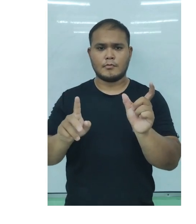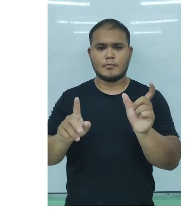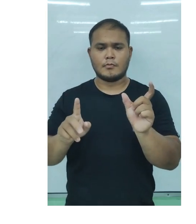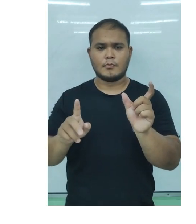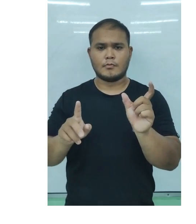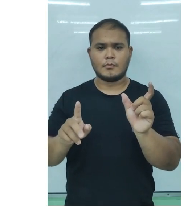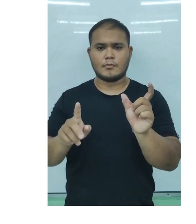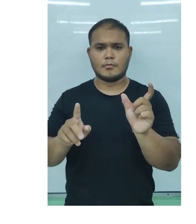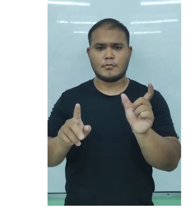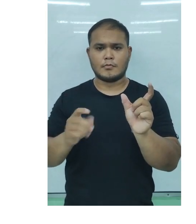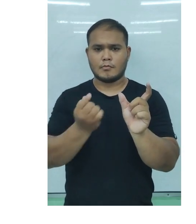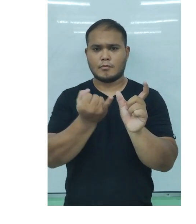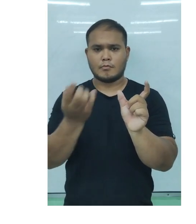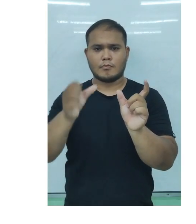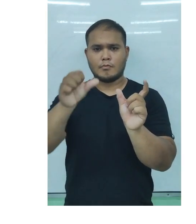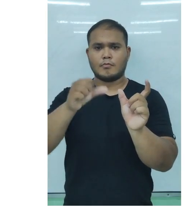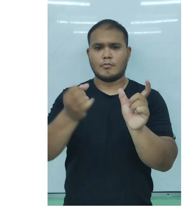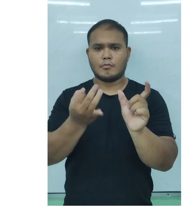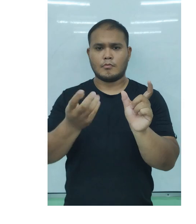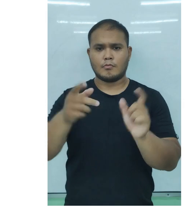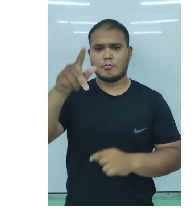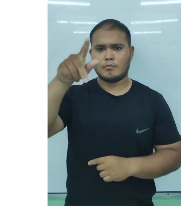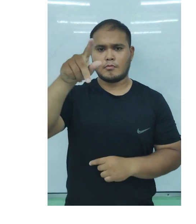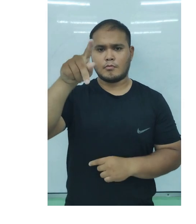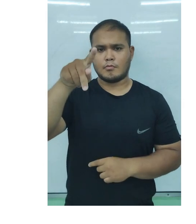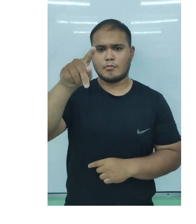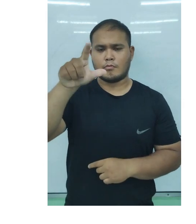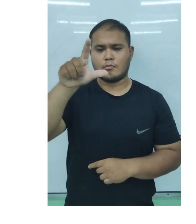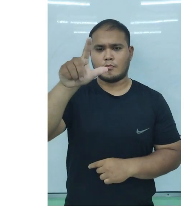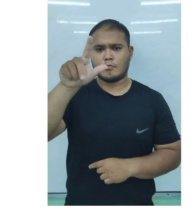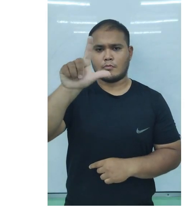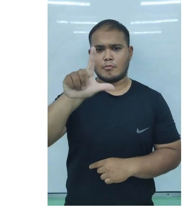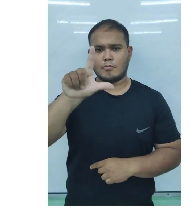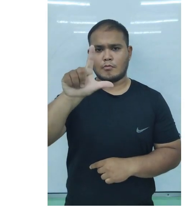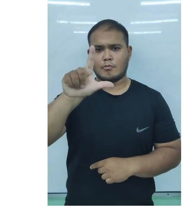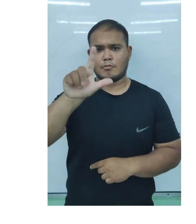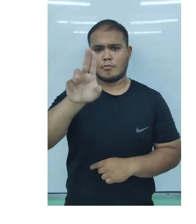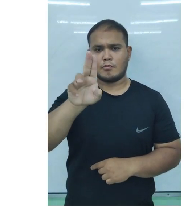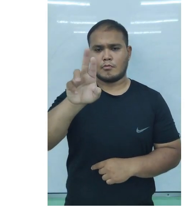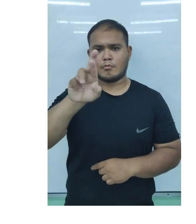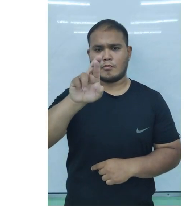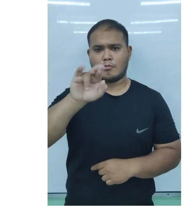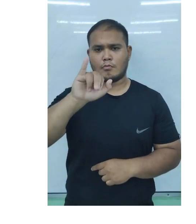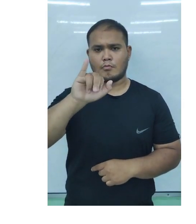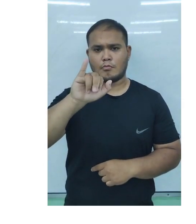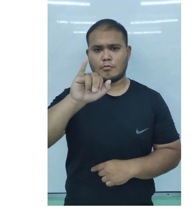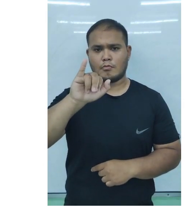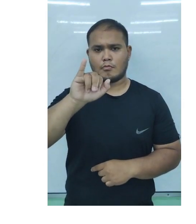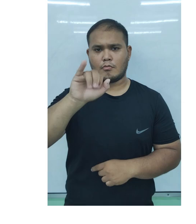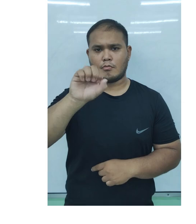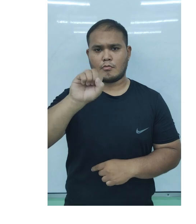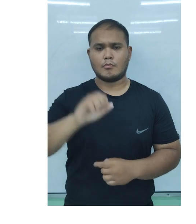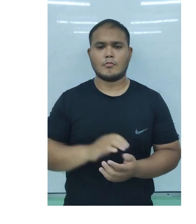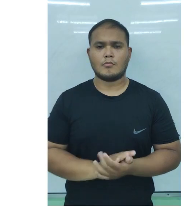e ium, que está aqui entre parênteses, é o genitivo plural. Ok?